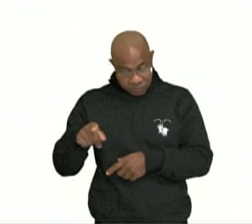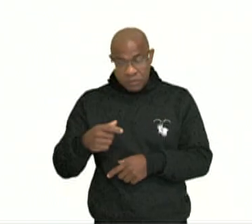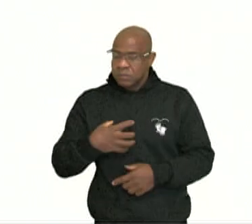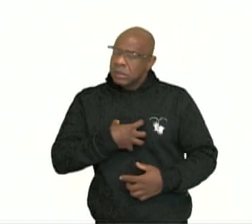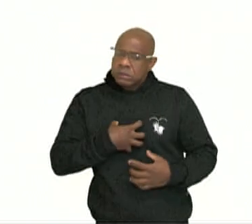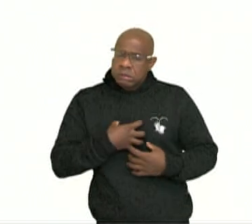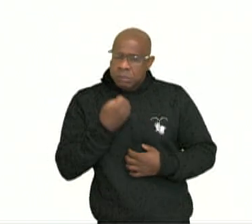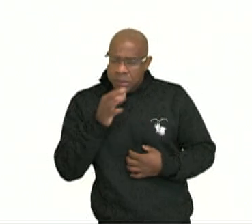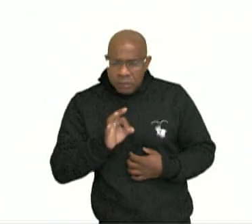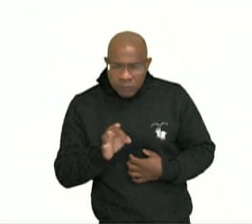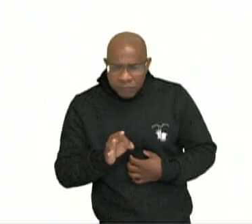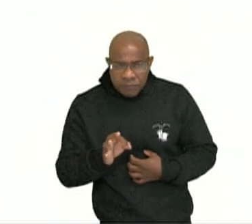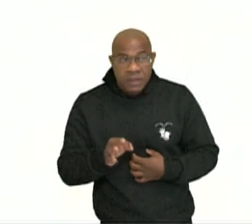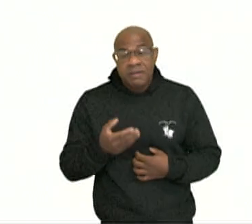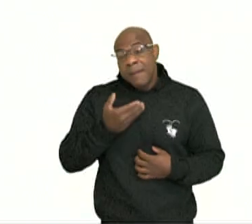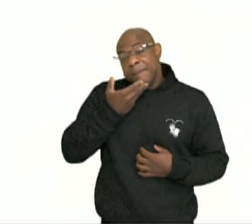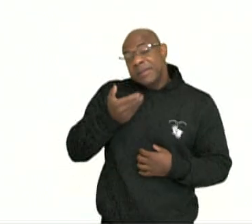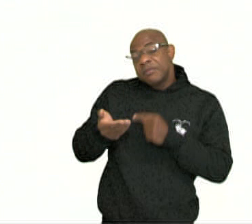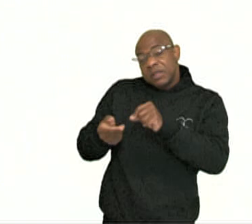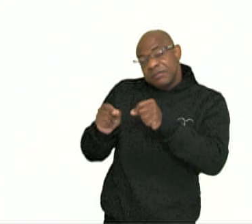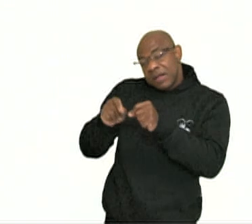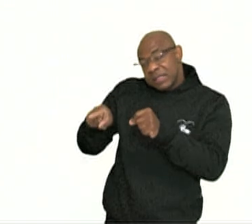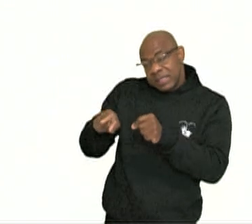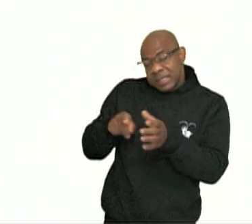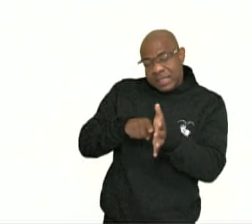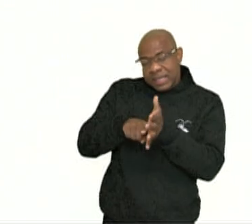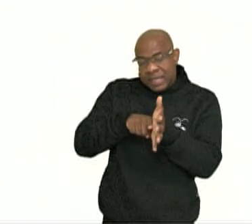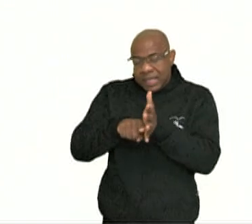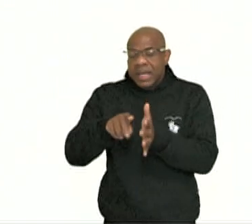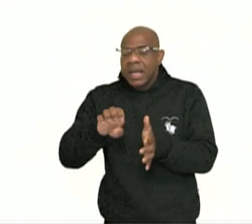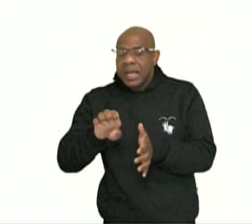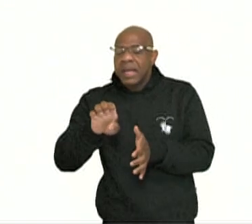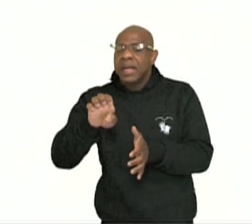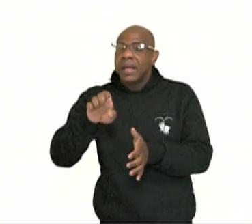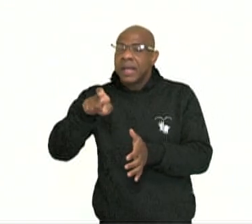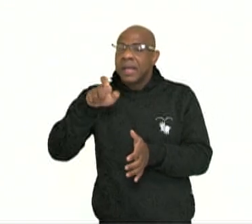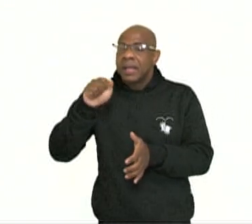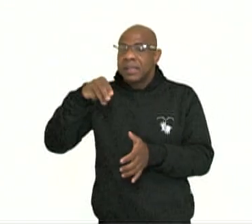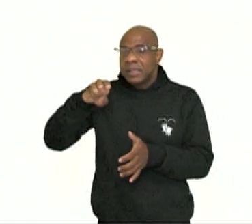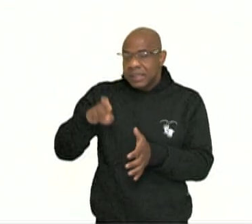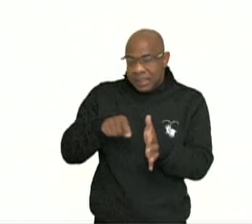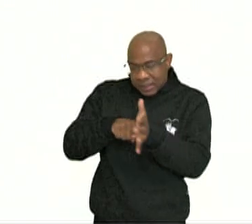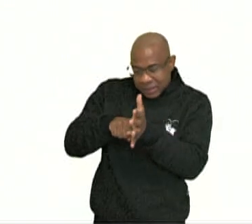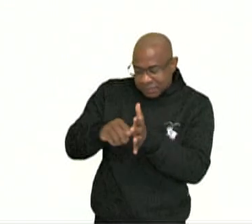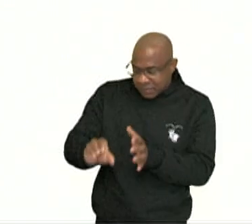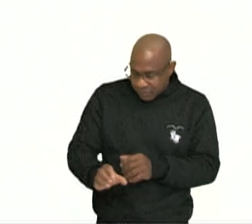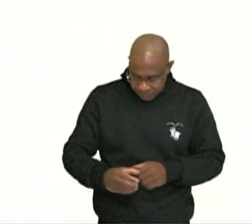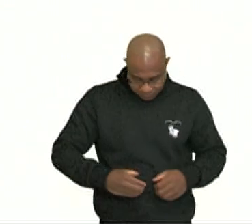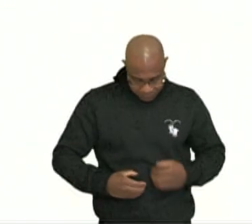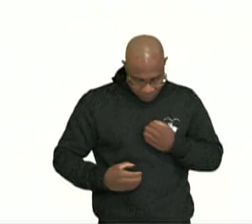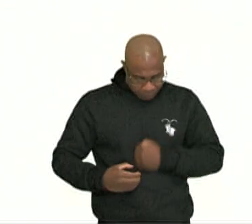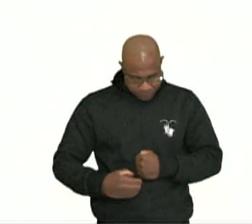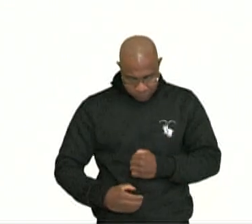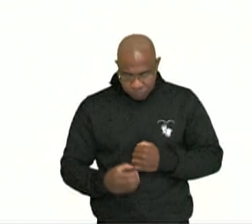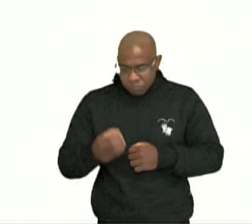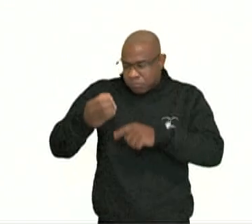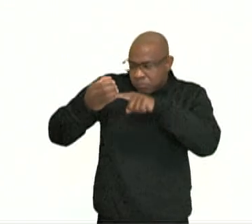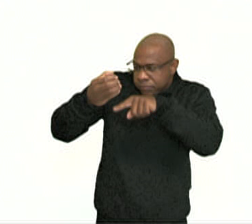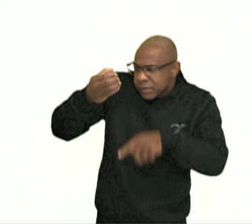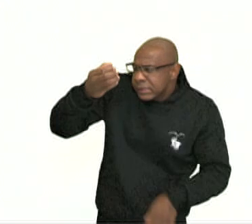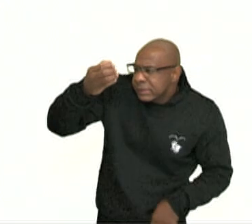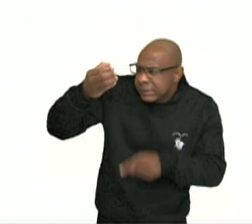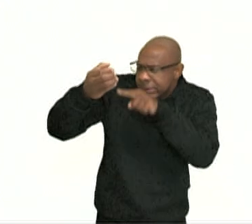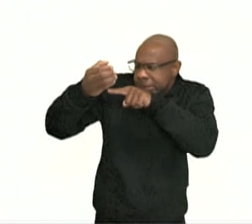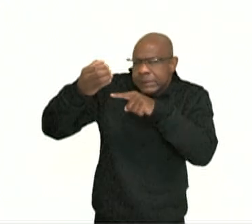bem, ele vai pedir o exame para você. Então, além desse exame, se detectar ali positivo a presença de vermes ali